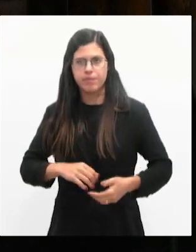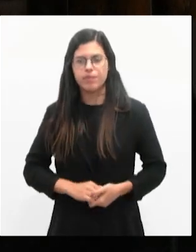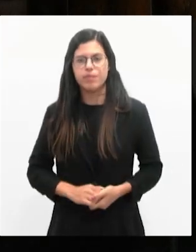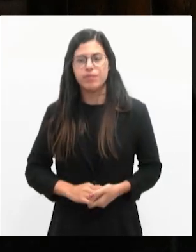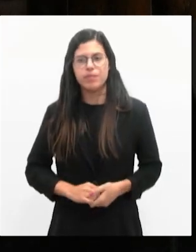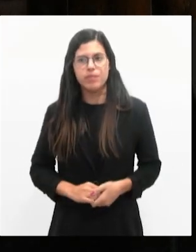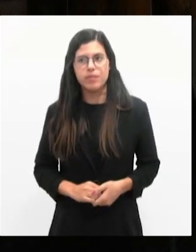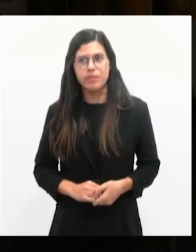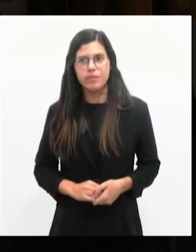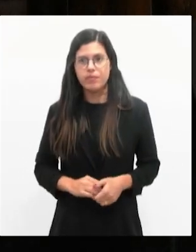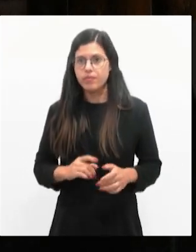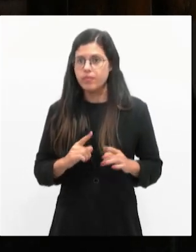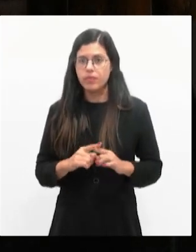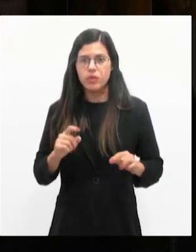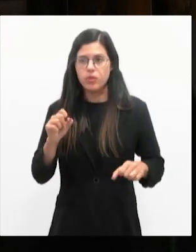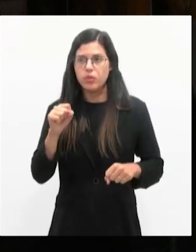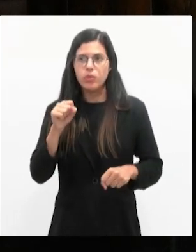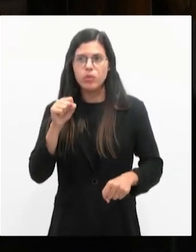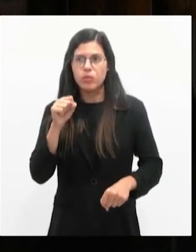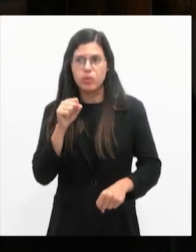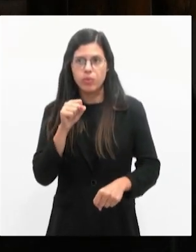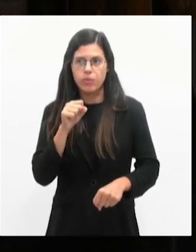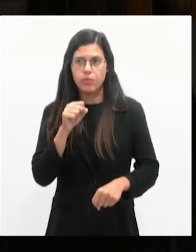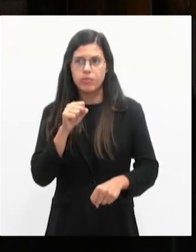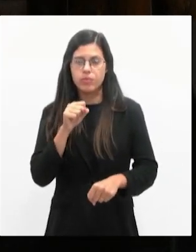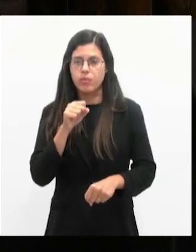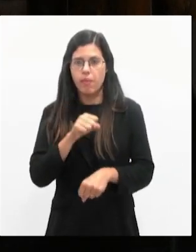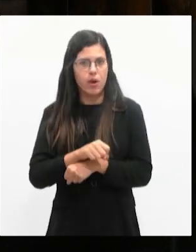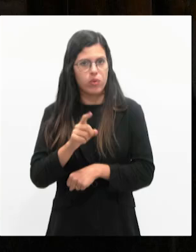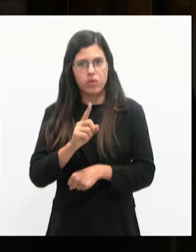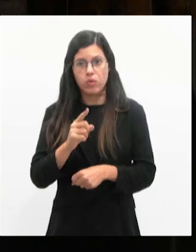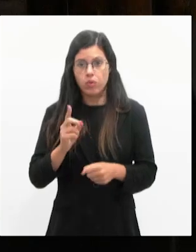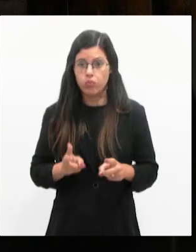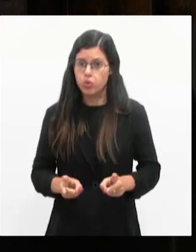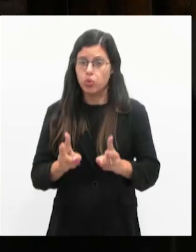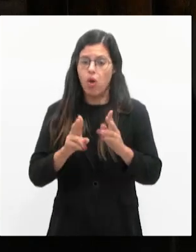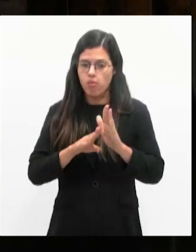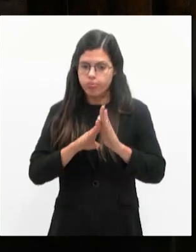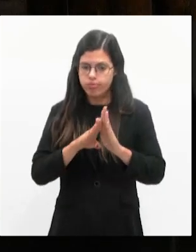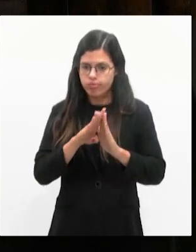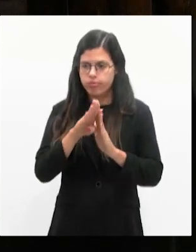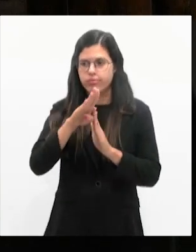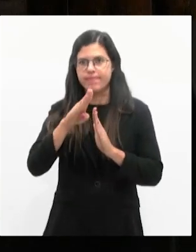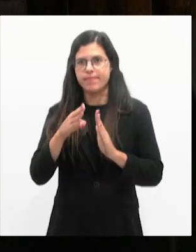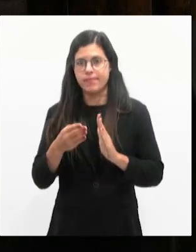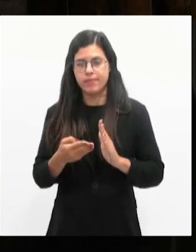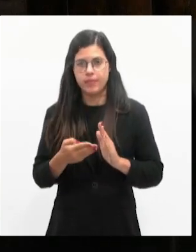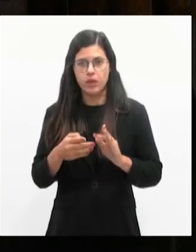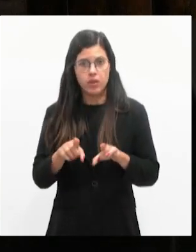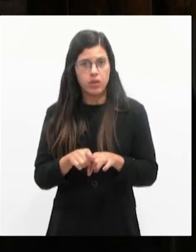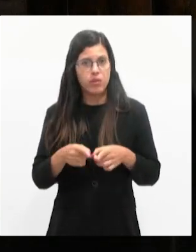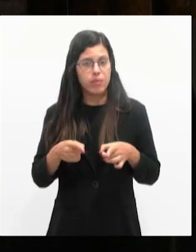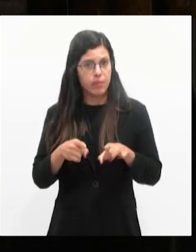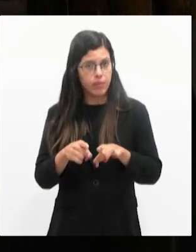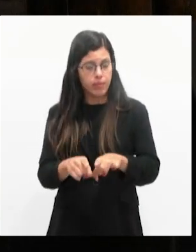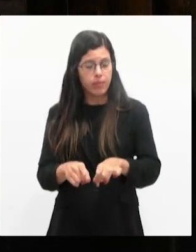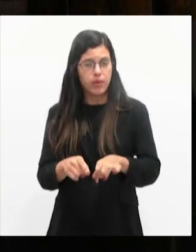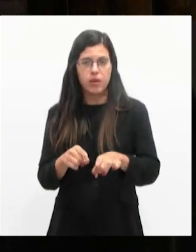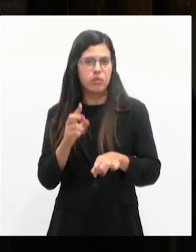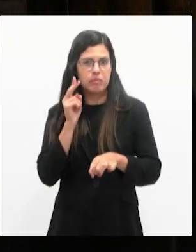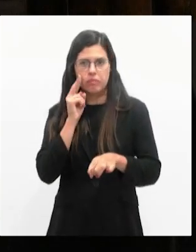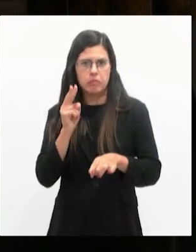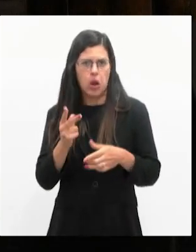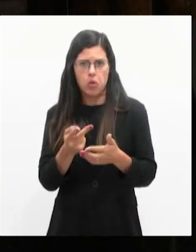Mas ele não para novamente de estar crescendo. E, concomitantemente, eu não vejo nenhum